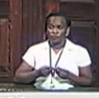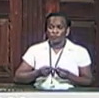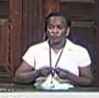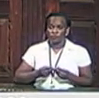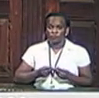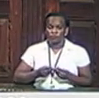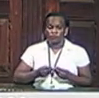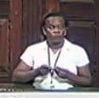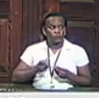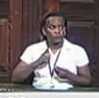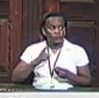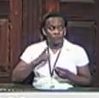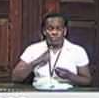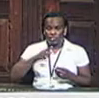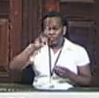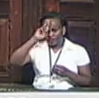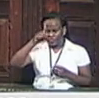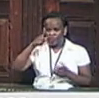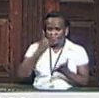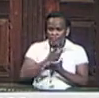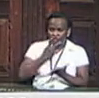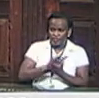eivadas de vícios e equívocos,